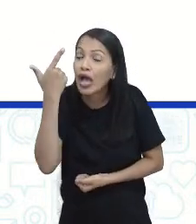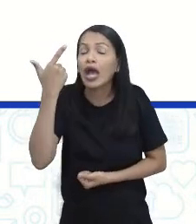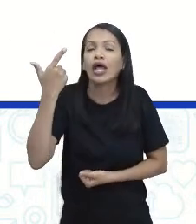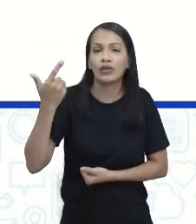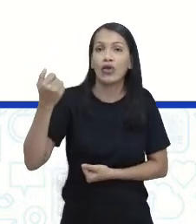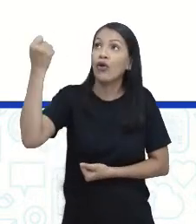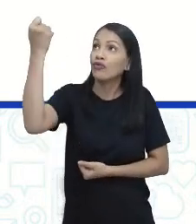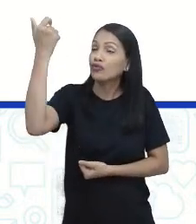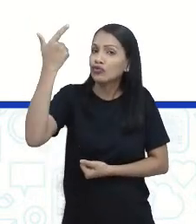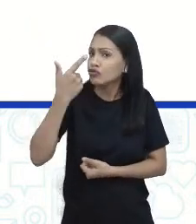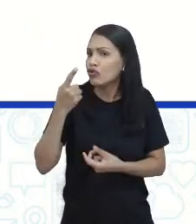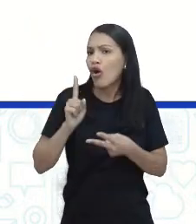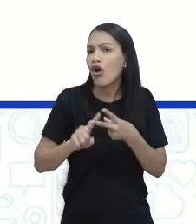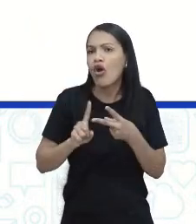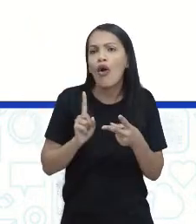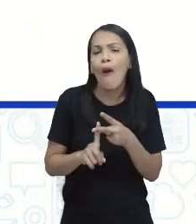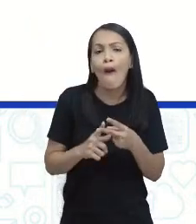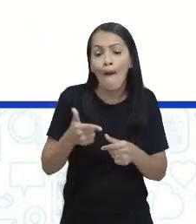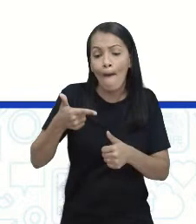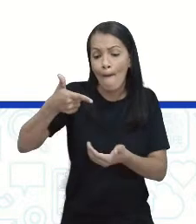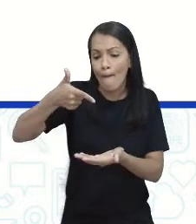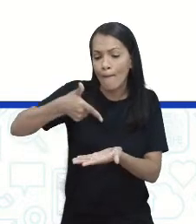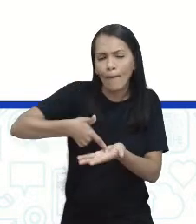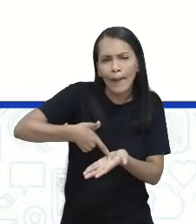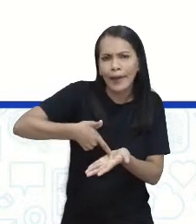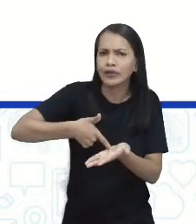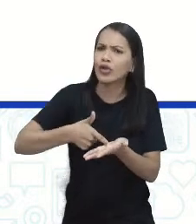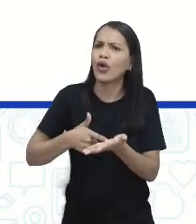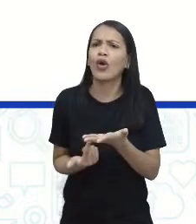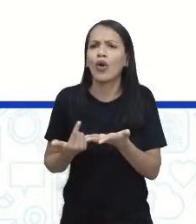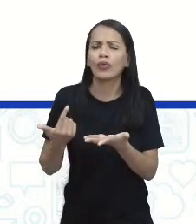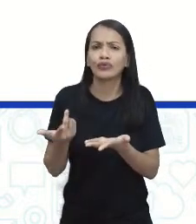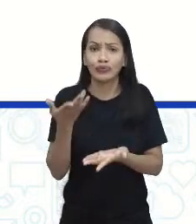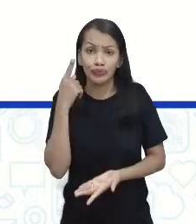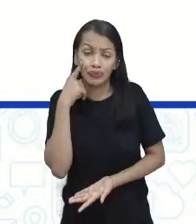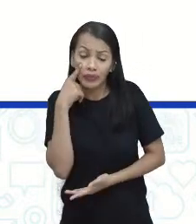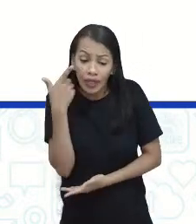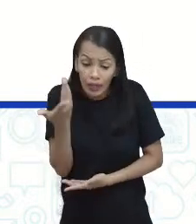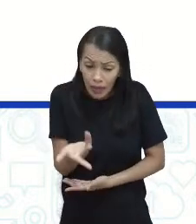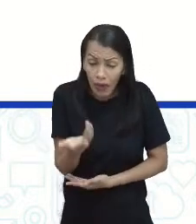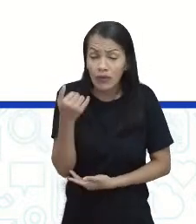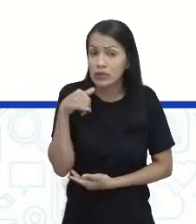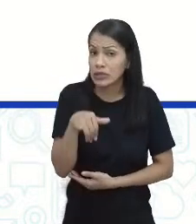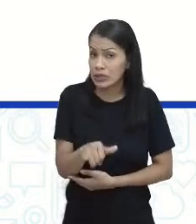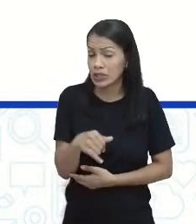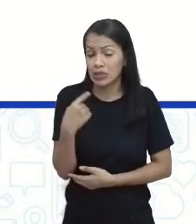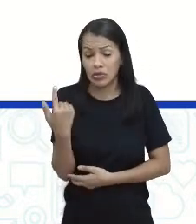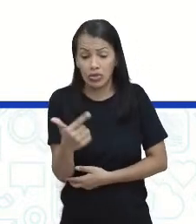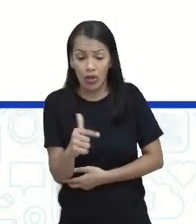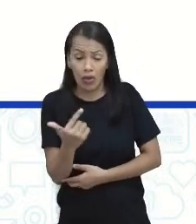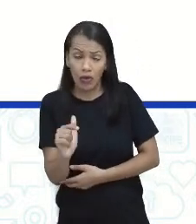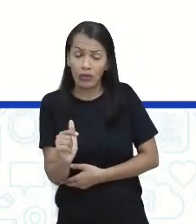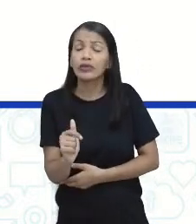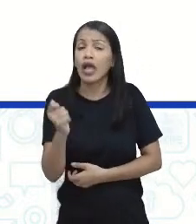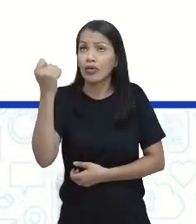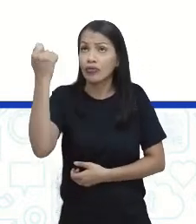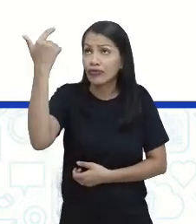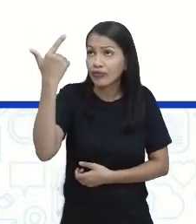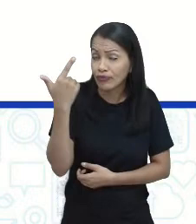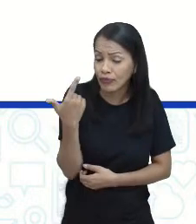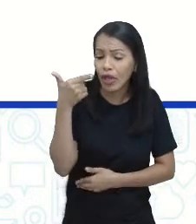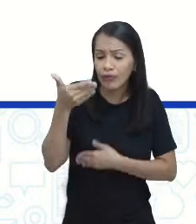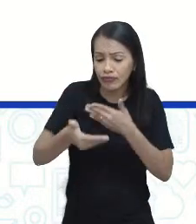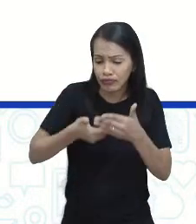bem difícil a gente continuar aí nesse progresso, né? Então, muito importante, hein? A luz solar,